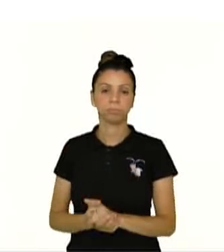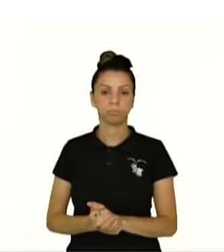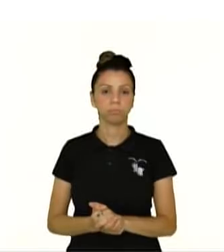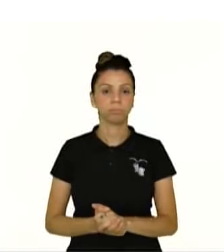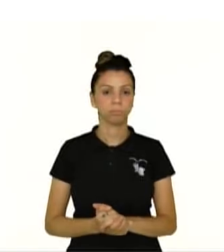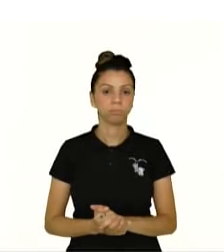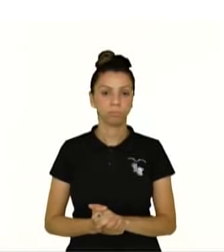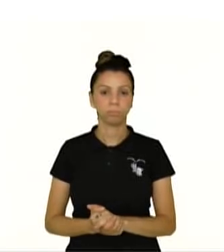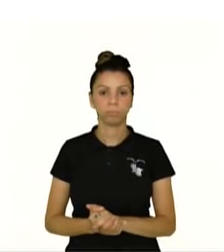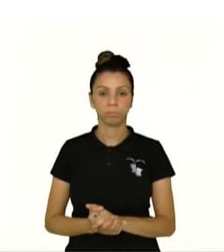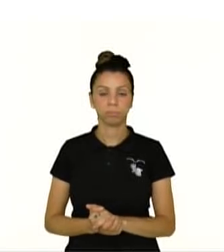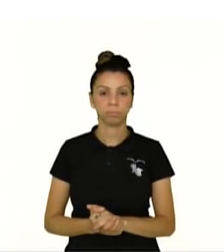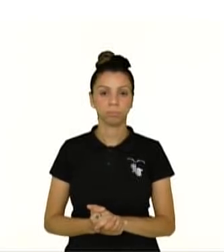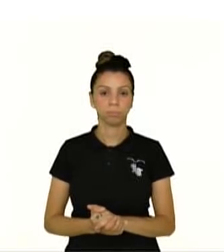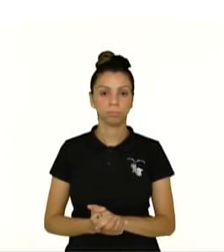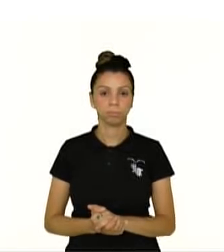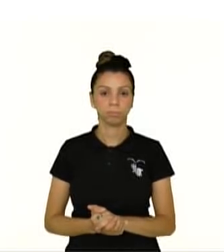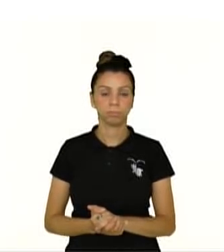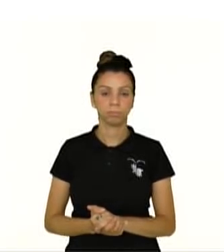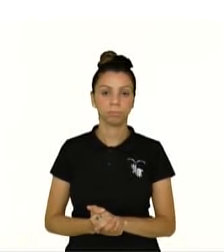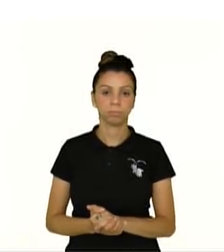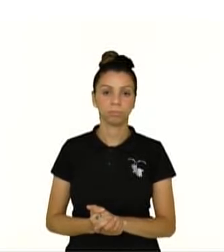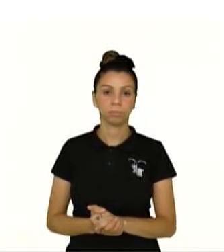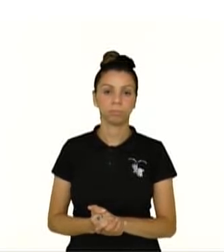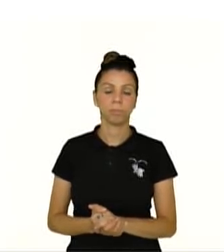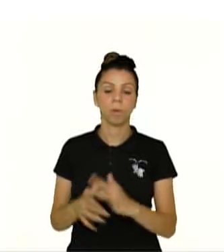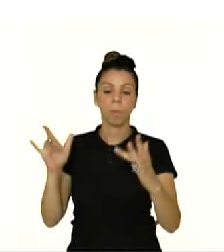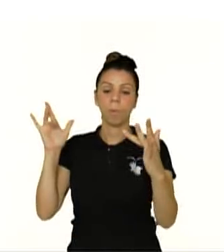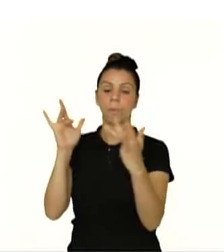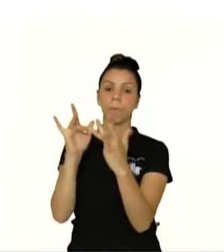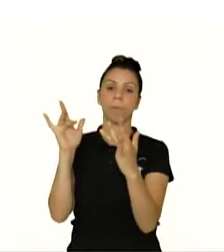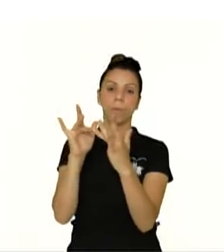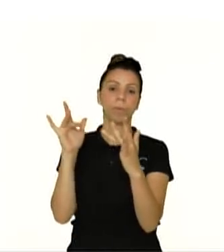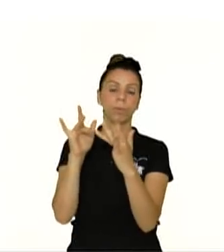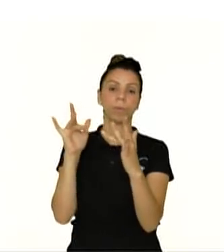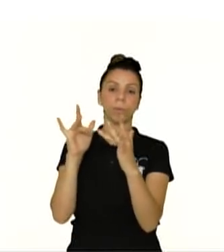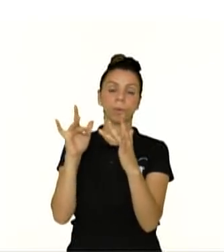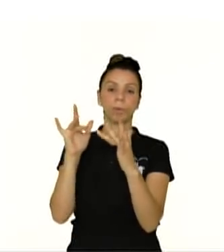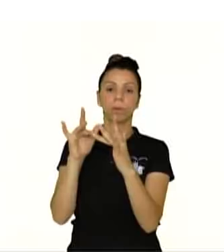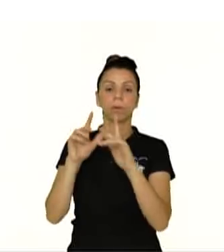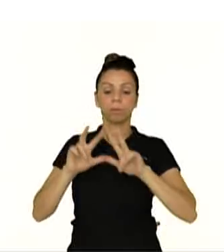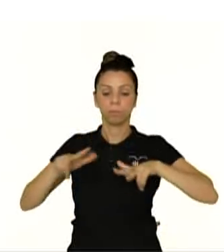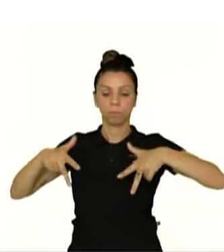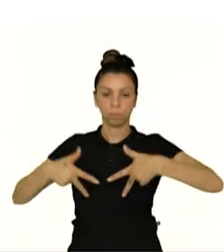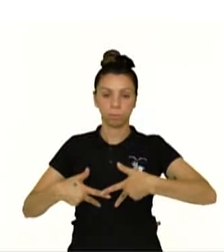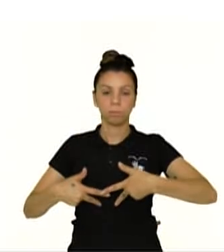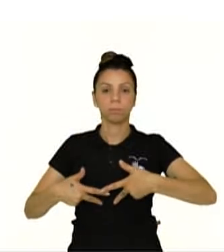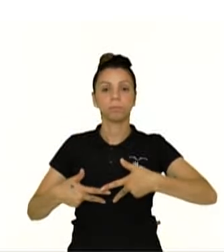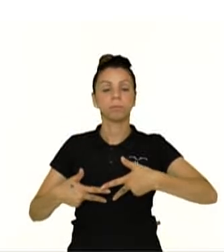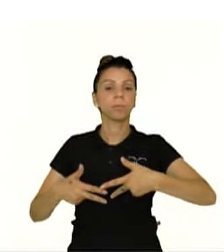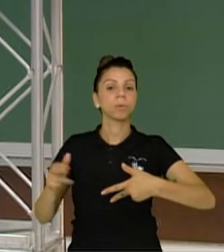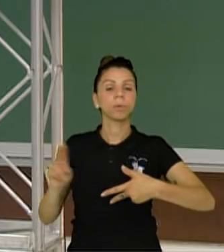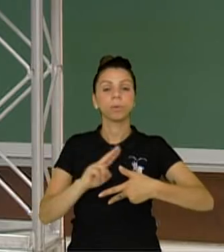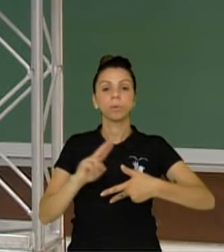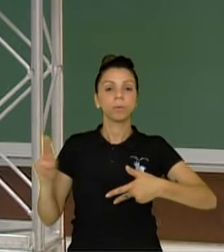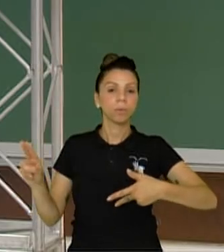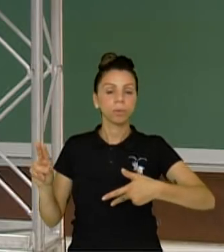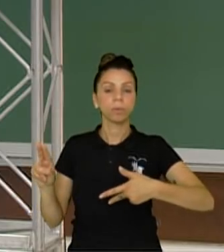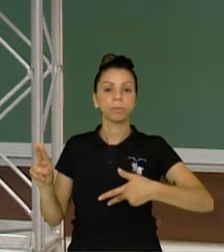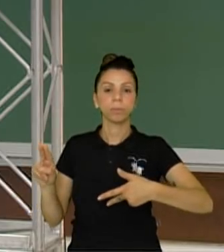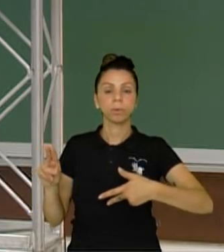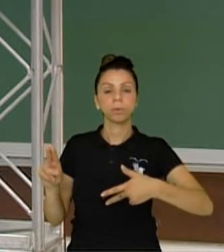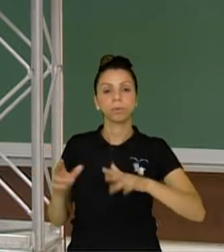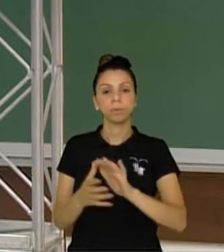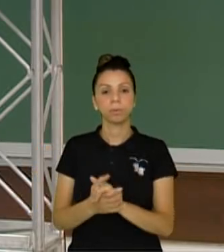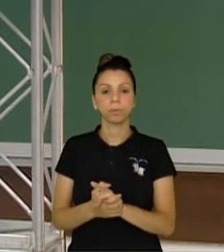vai acontecer? O processo de contato interétnico, ou seja, chamado também, por muito